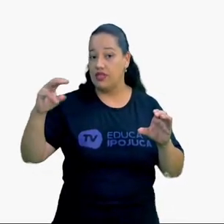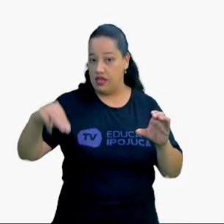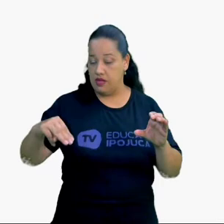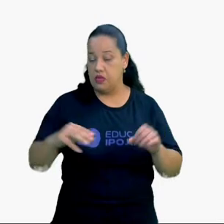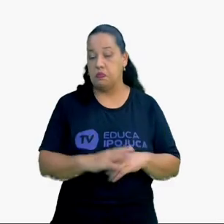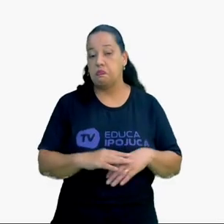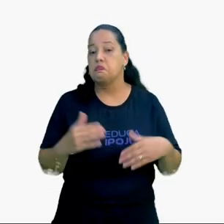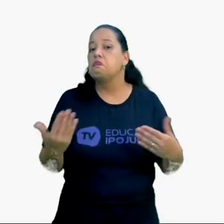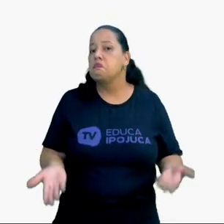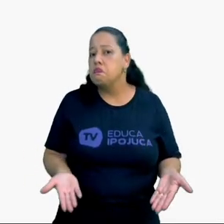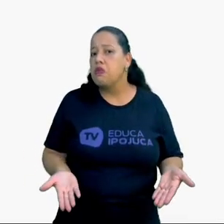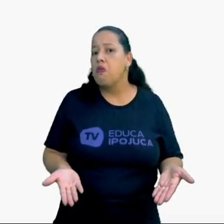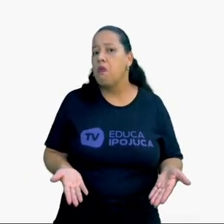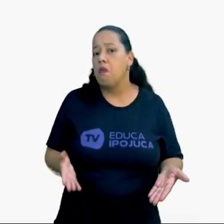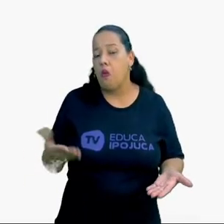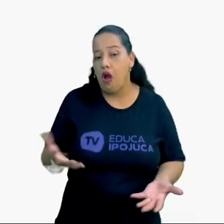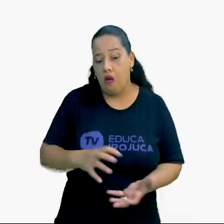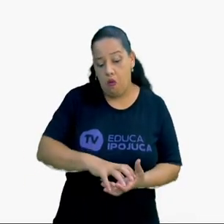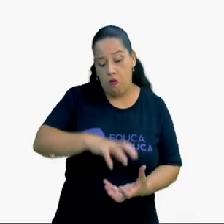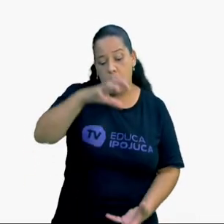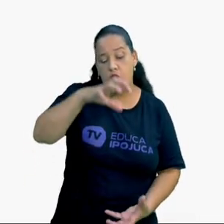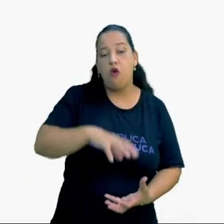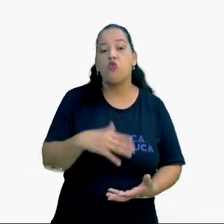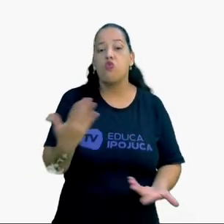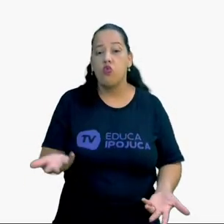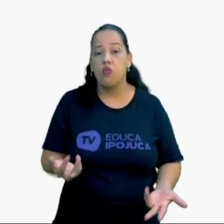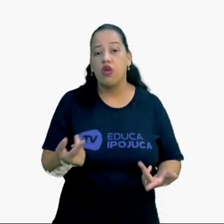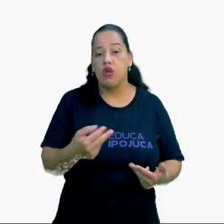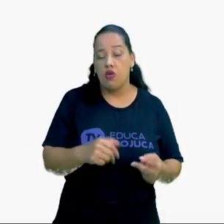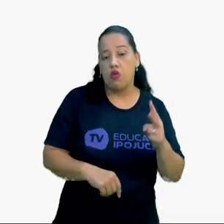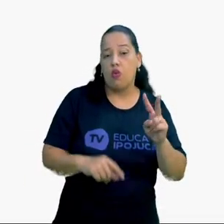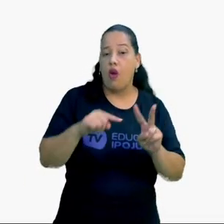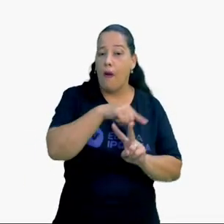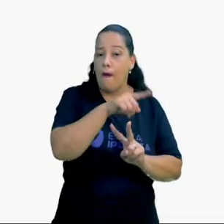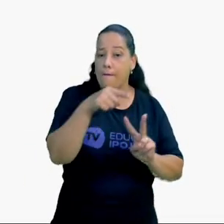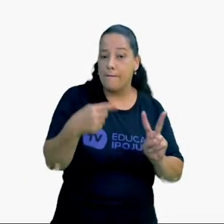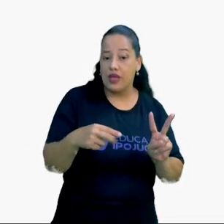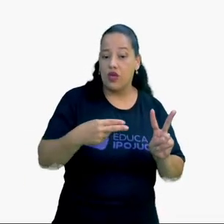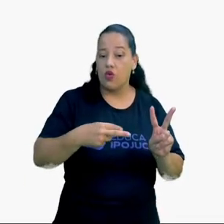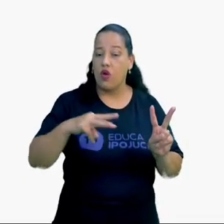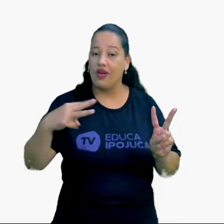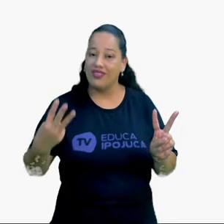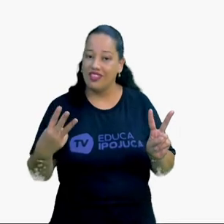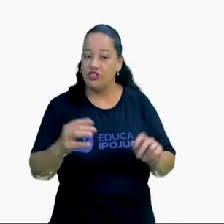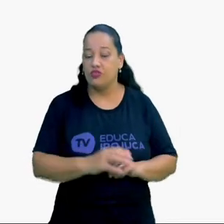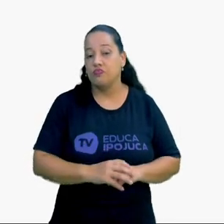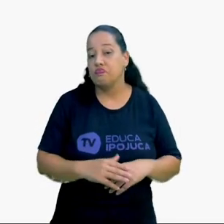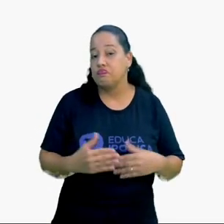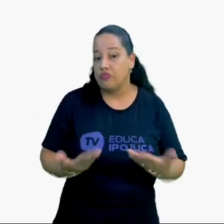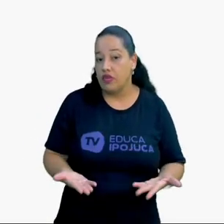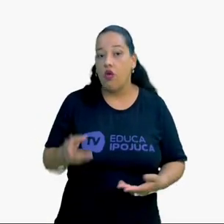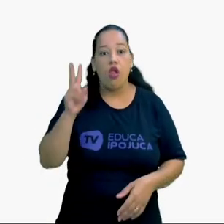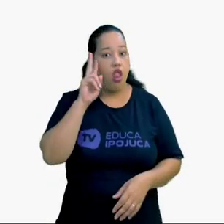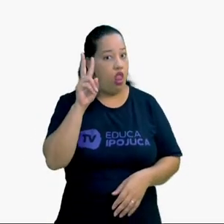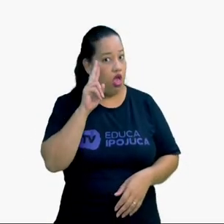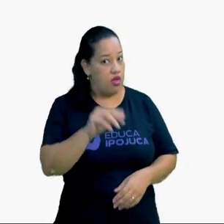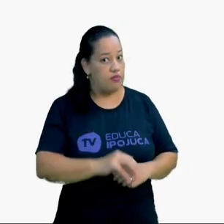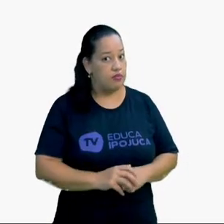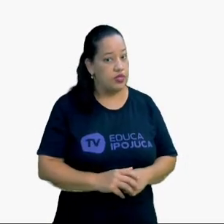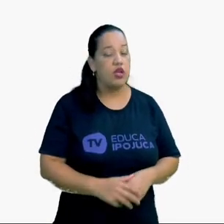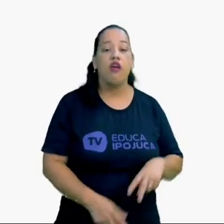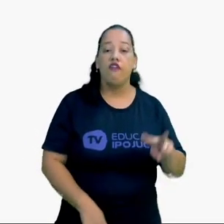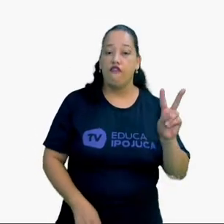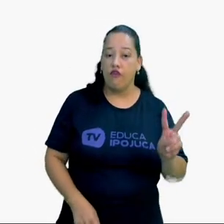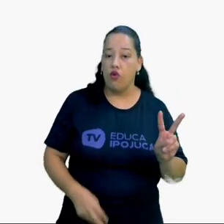deste barril dado π igual a apenas 3? Então vamos lá. Lembre-se, a fórmula é